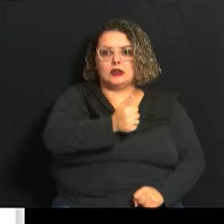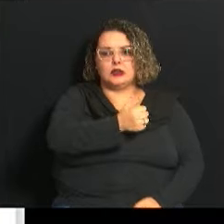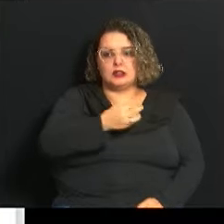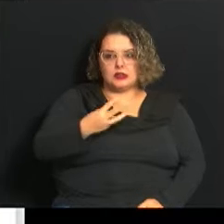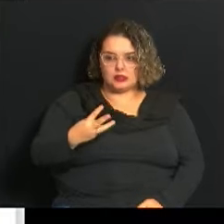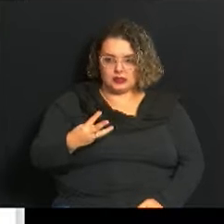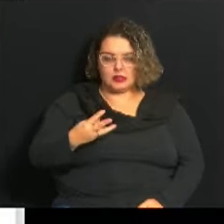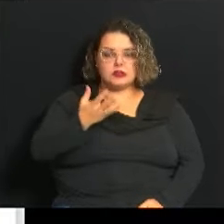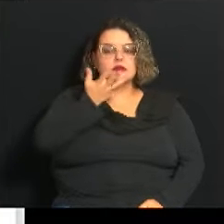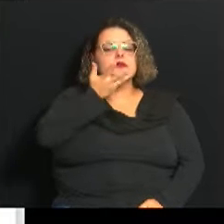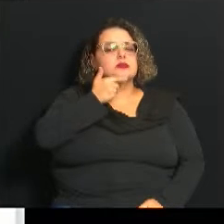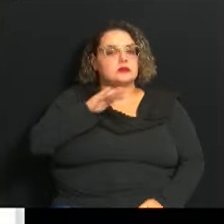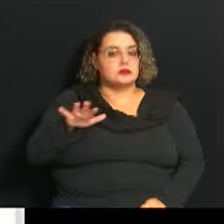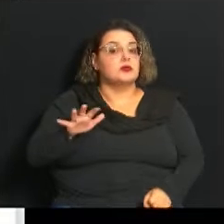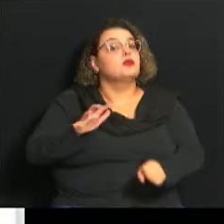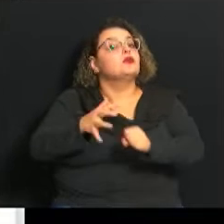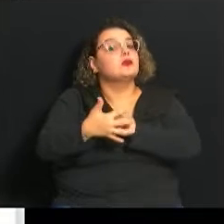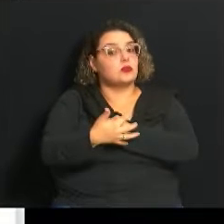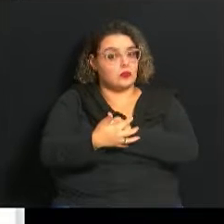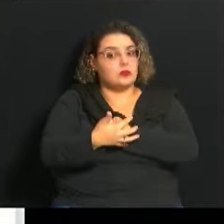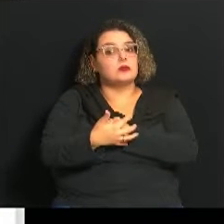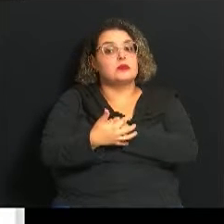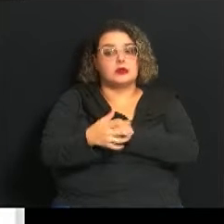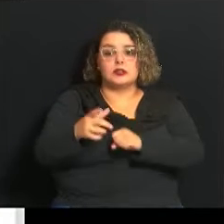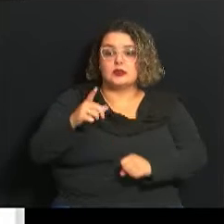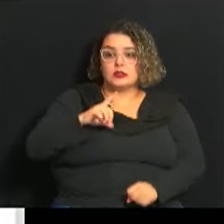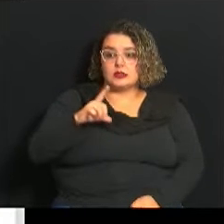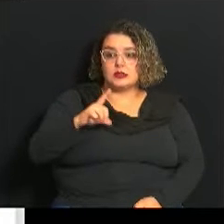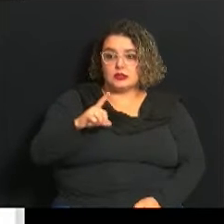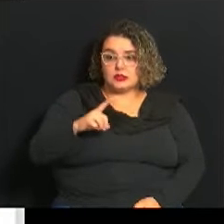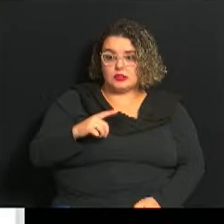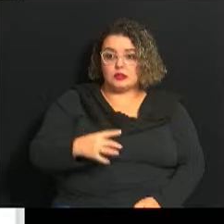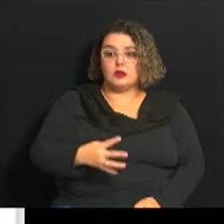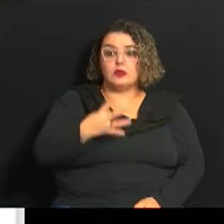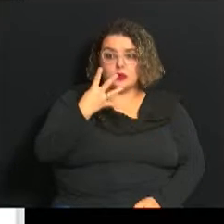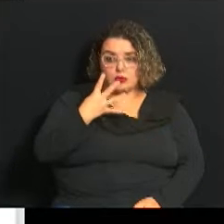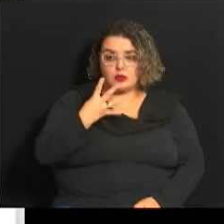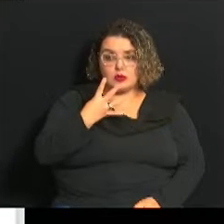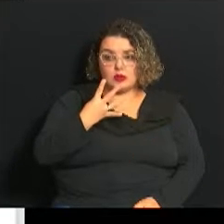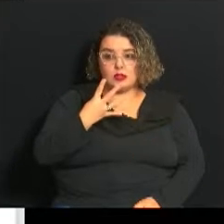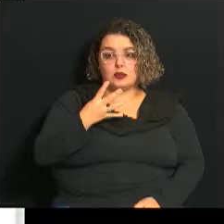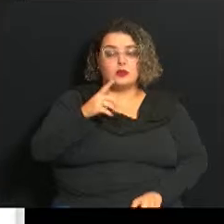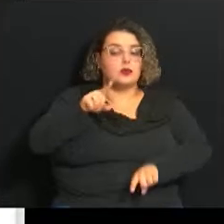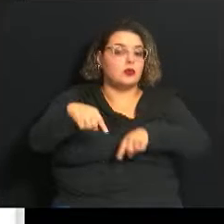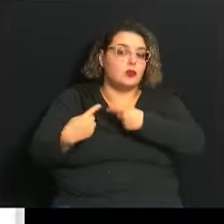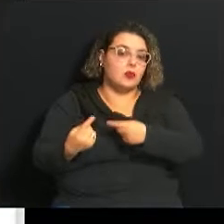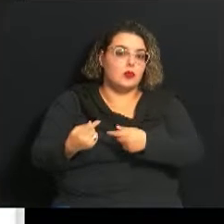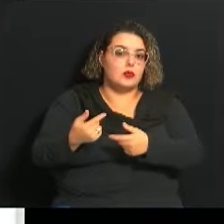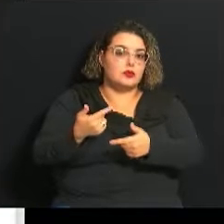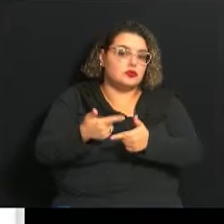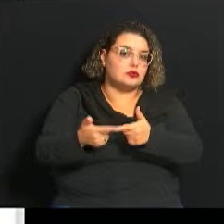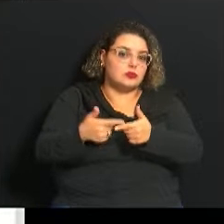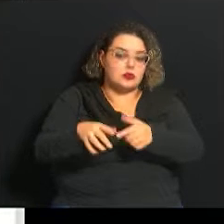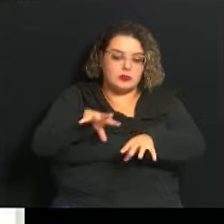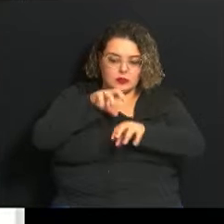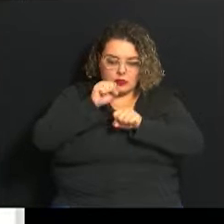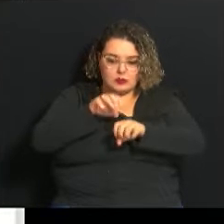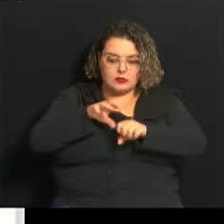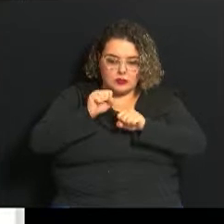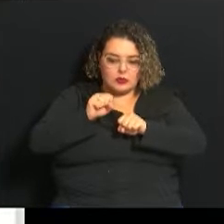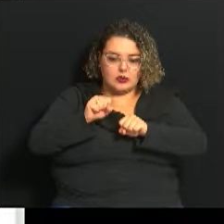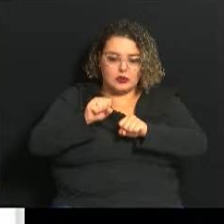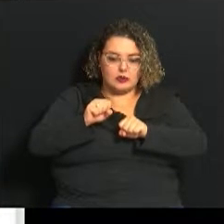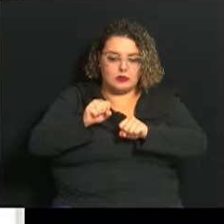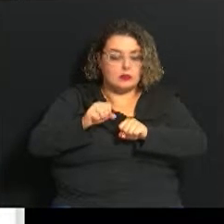com Covid-19 e temos 4 crianças com outras causas na UTI municipal. Na UTI estadual,